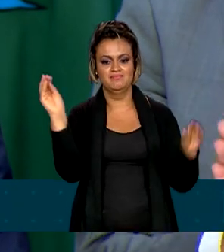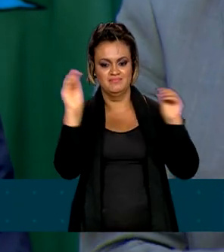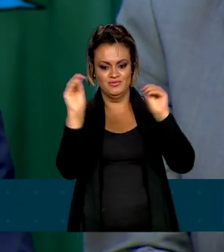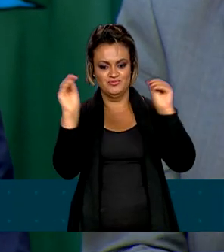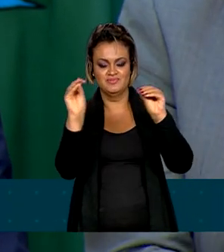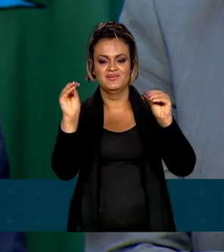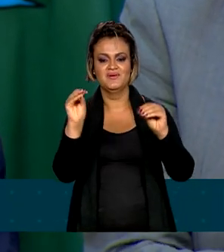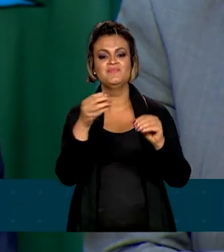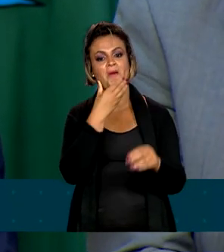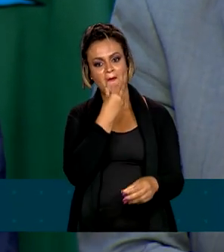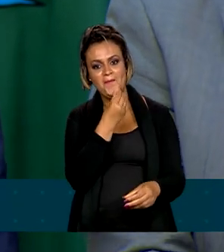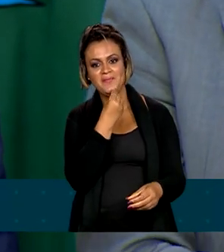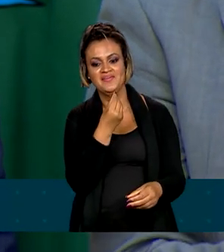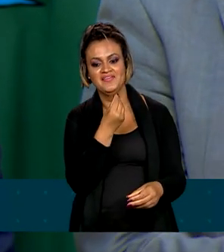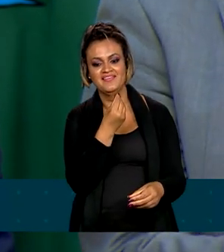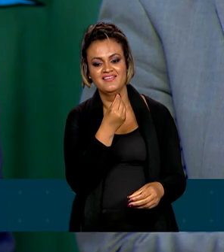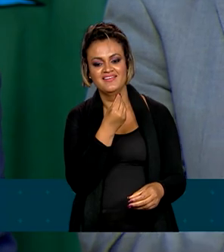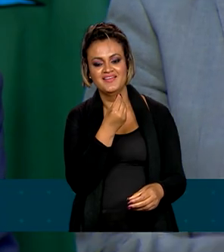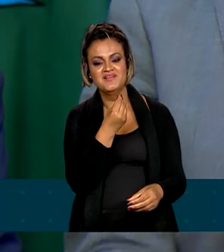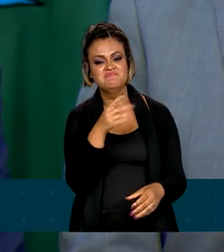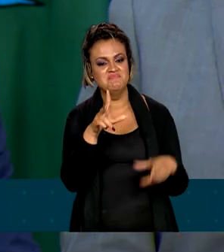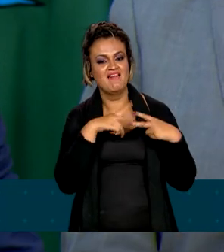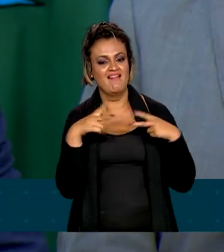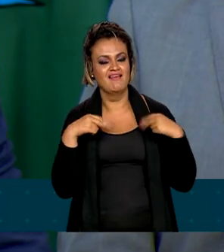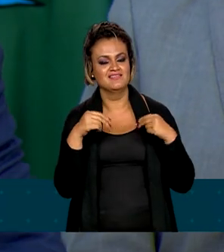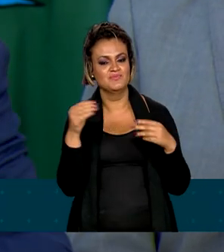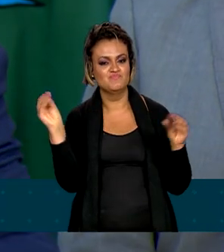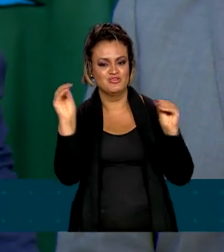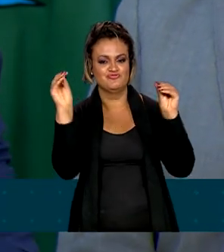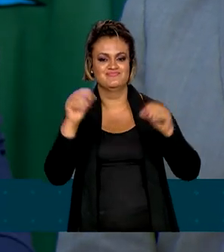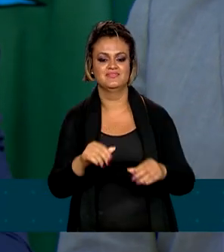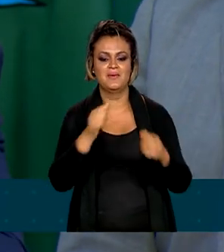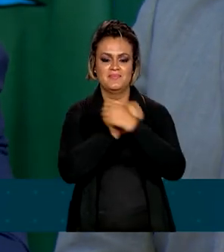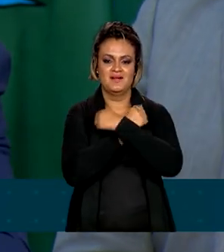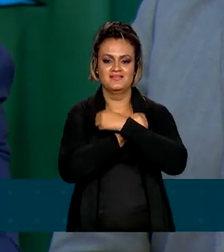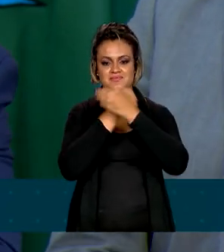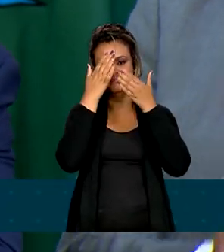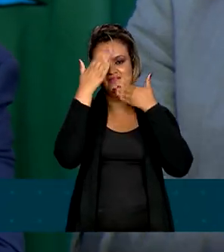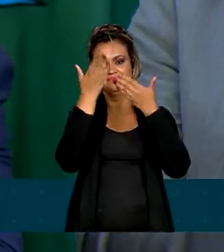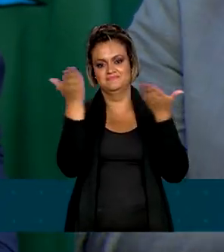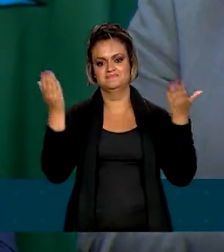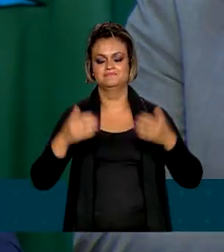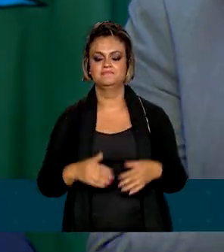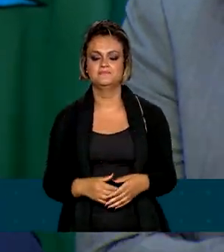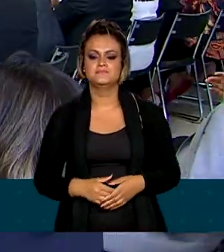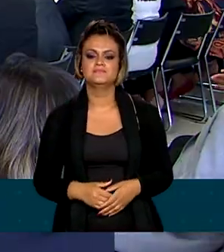homens, porque vocês também merecem. Um abraço e obrigado, querido.